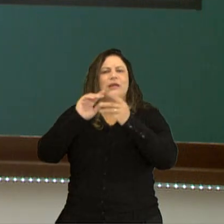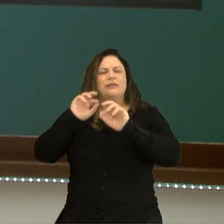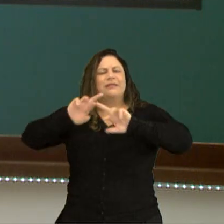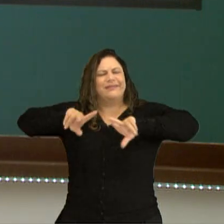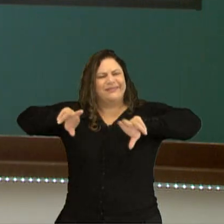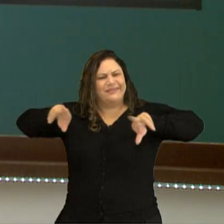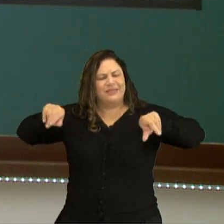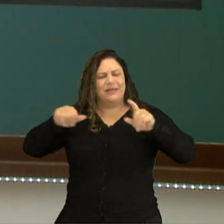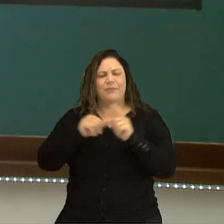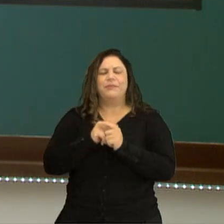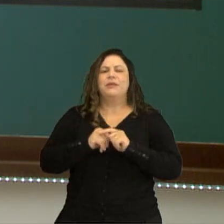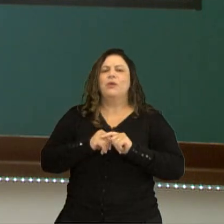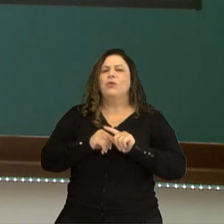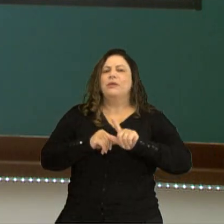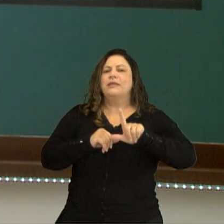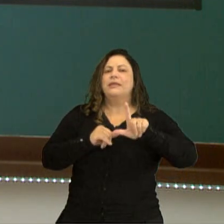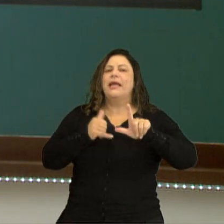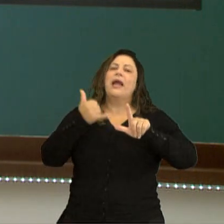explora a